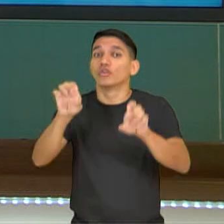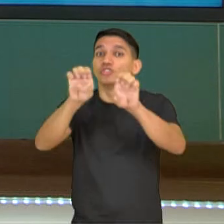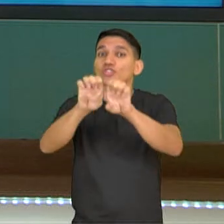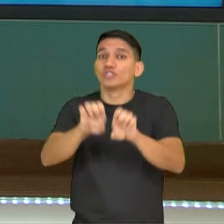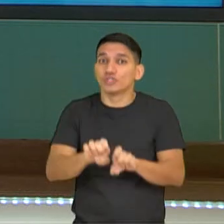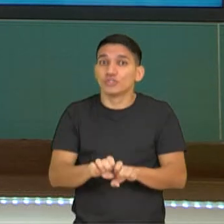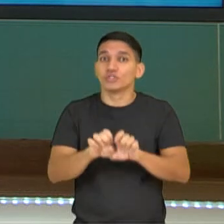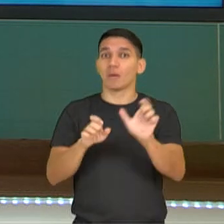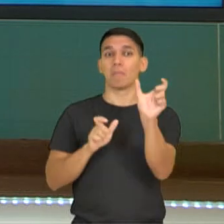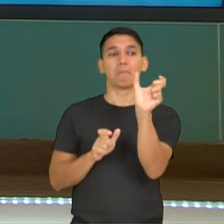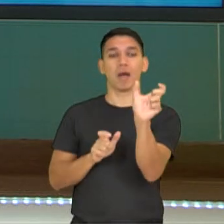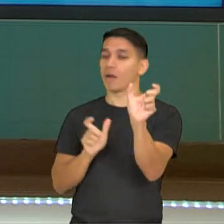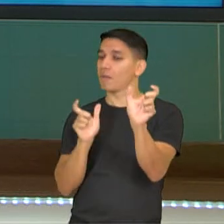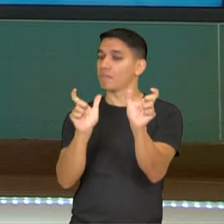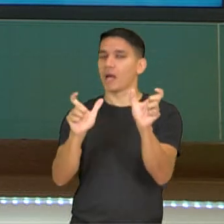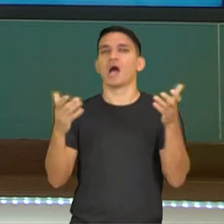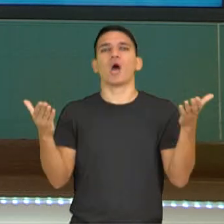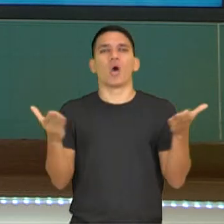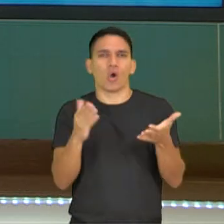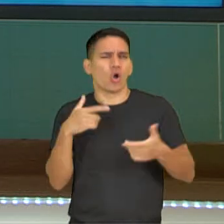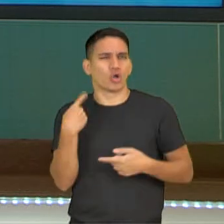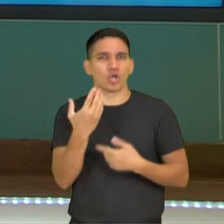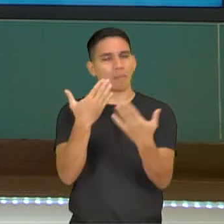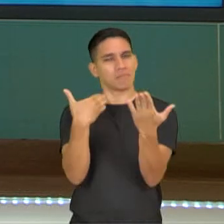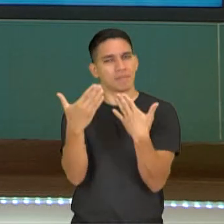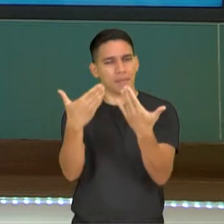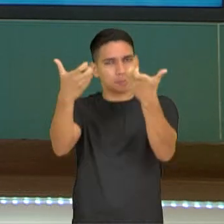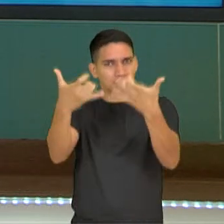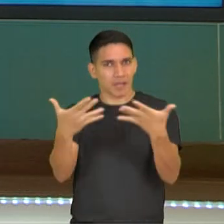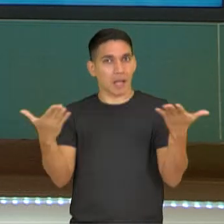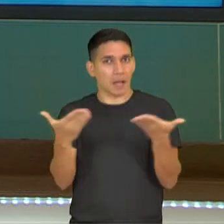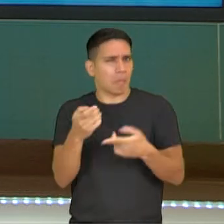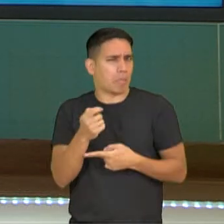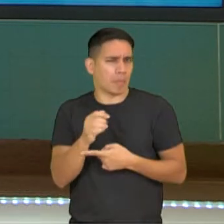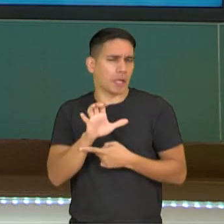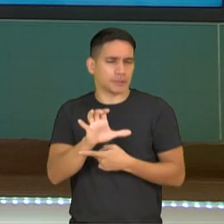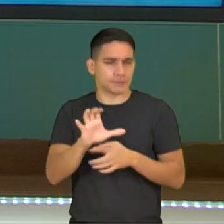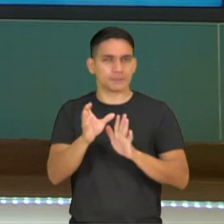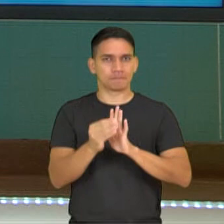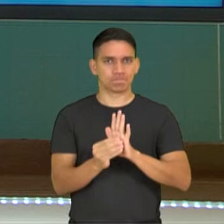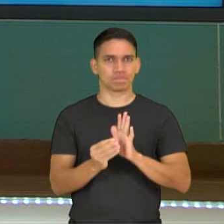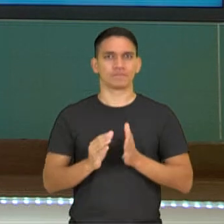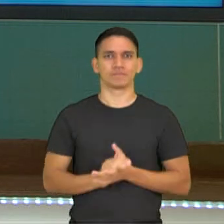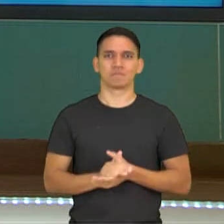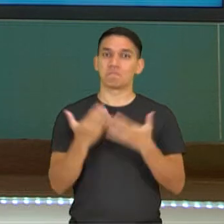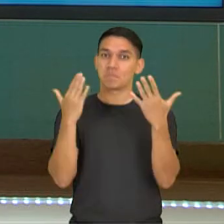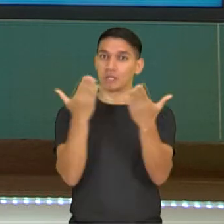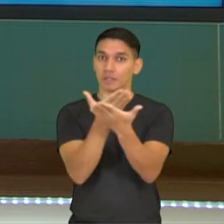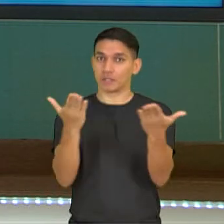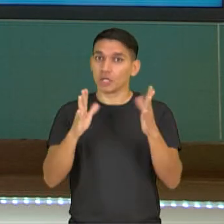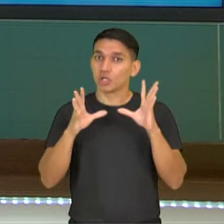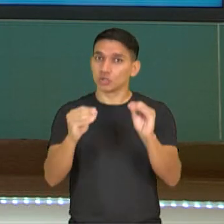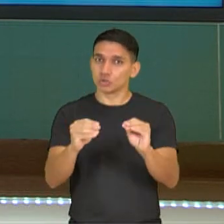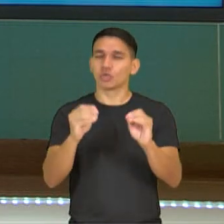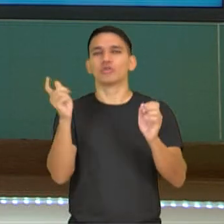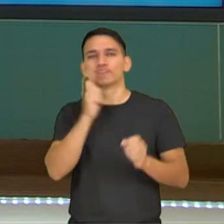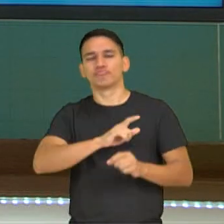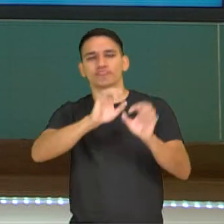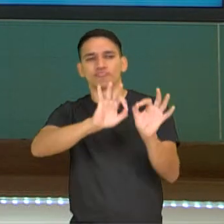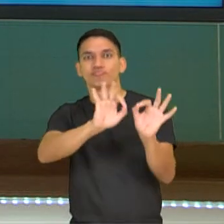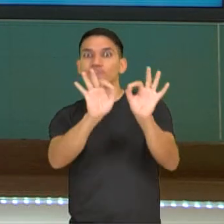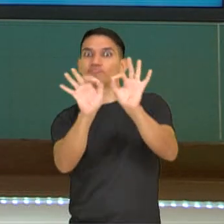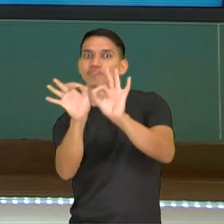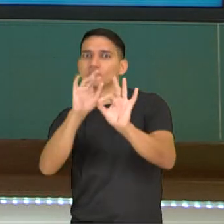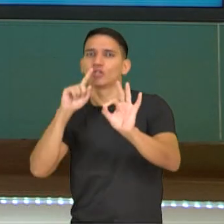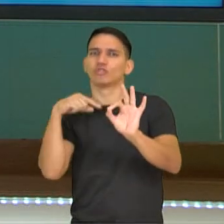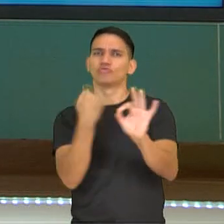estrutura das palavras. Então, hoje nós vamos conversar um pouquinho sobre esse conteúdo. Eu parabenizo a todos por estarem aí prestigiando as